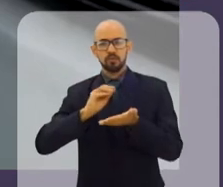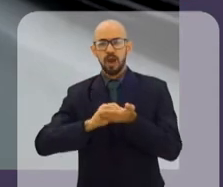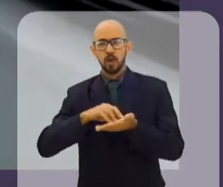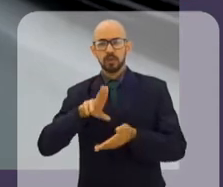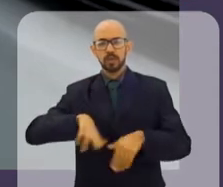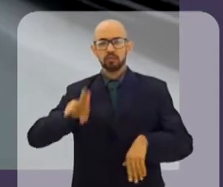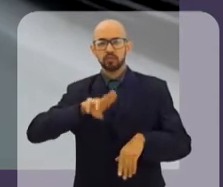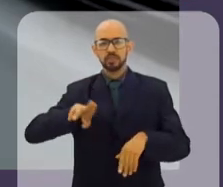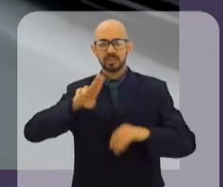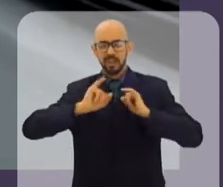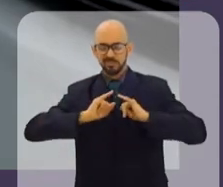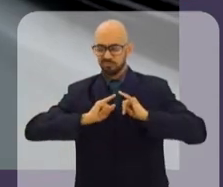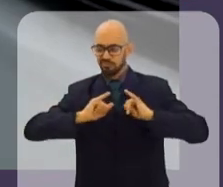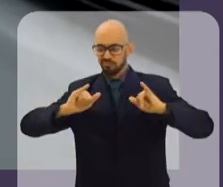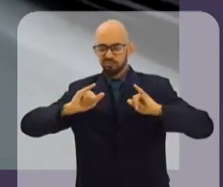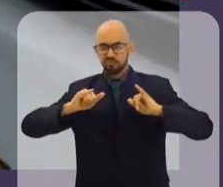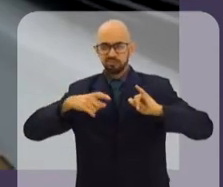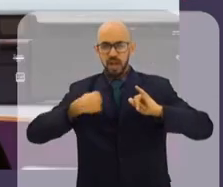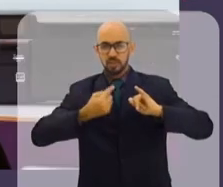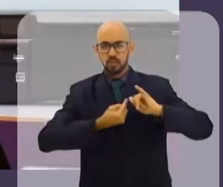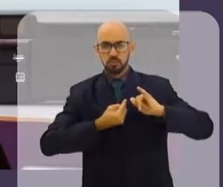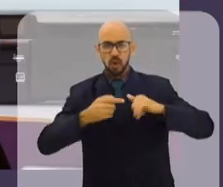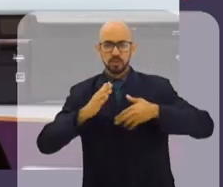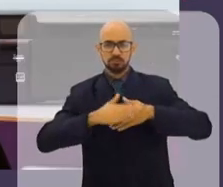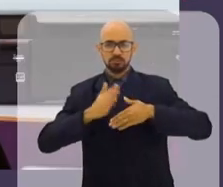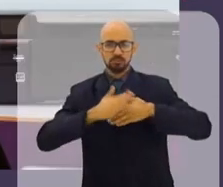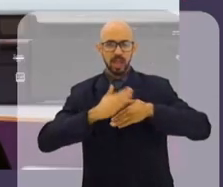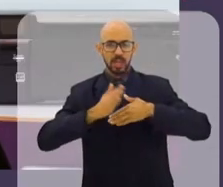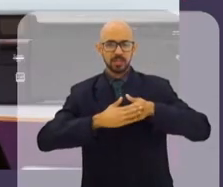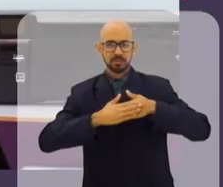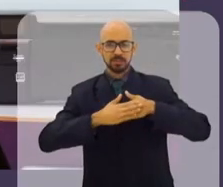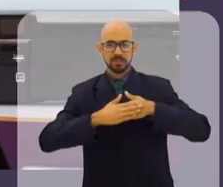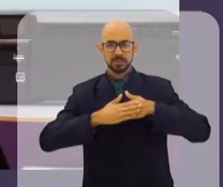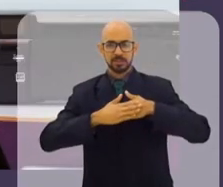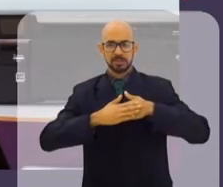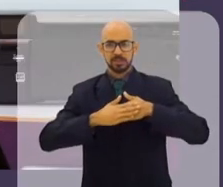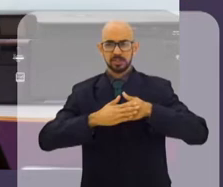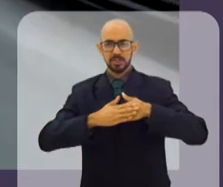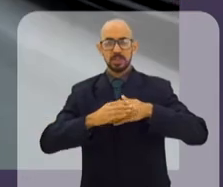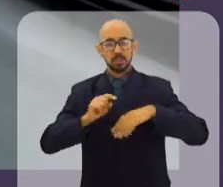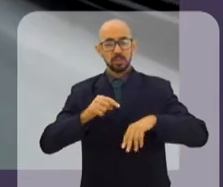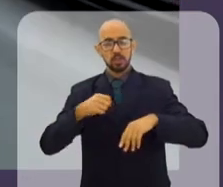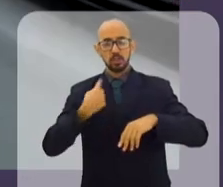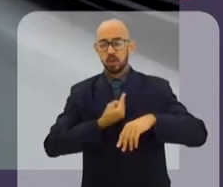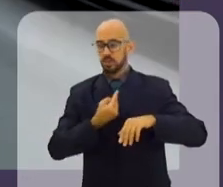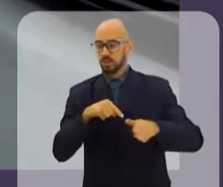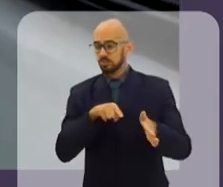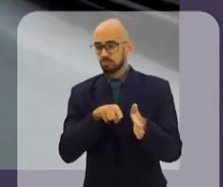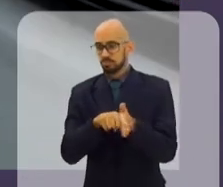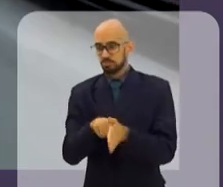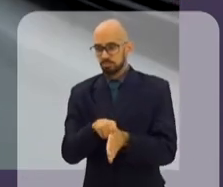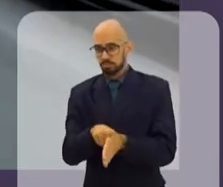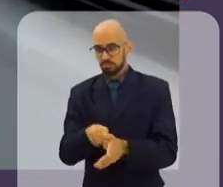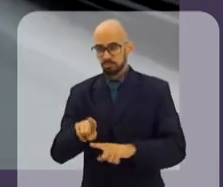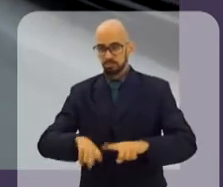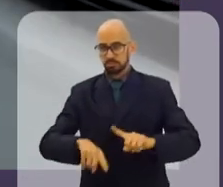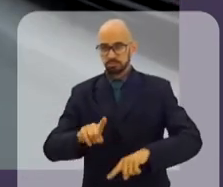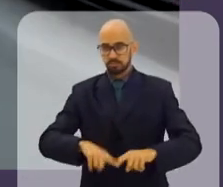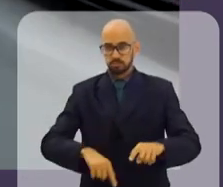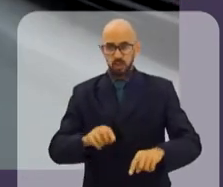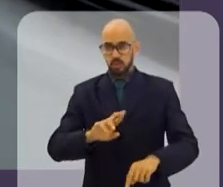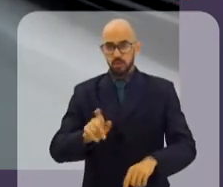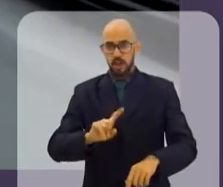pela academia, da gente ser posicionado e da gente estar ali como objeto de pesquisa e não como sujeito